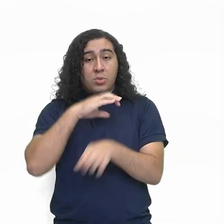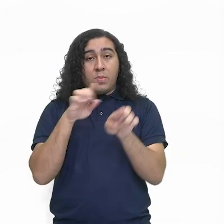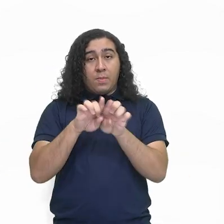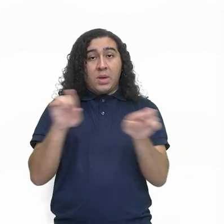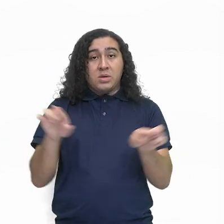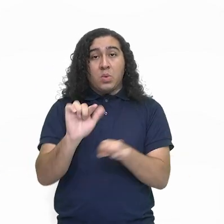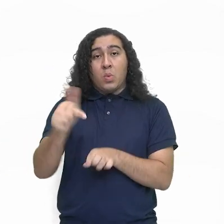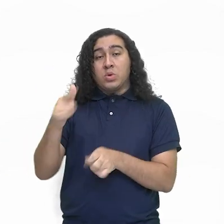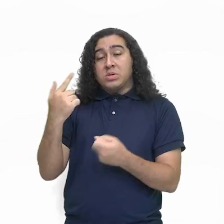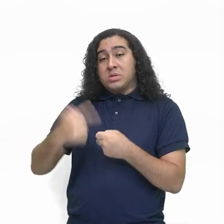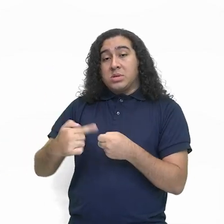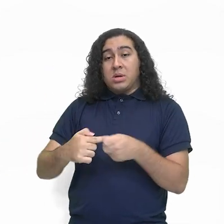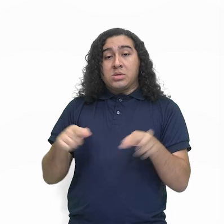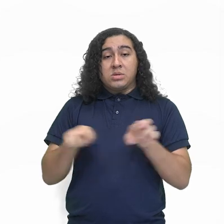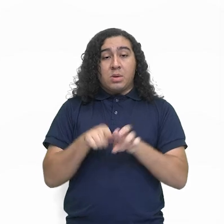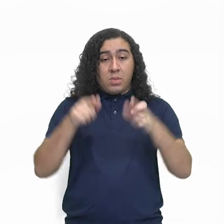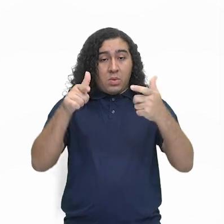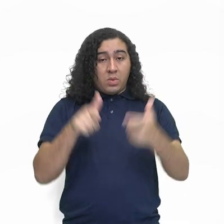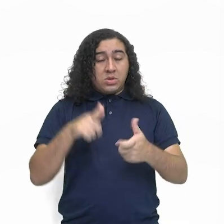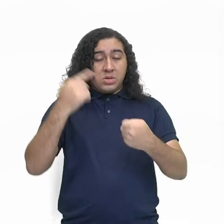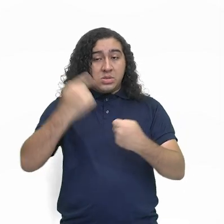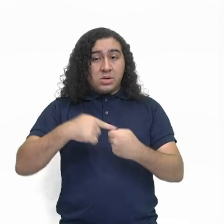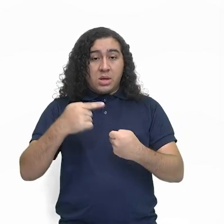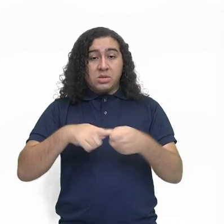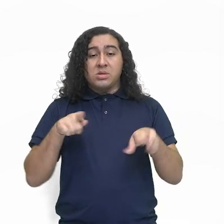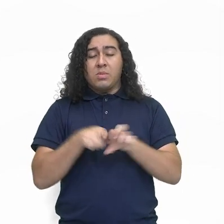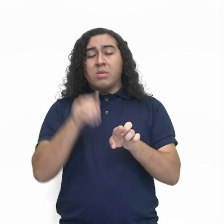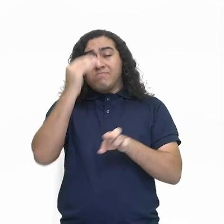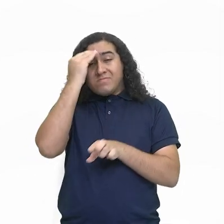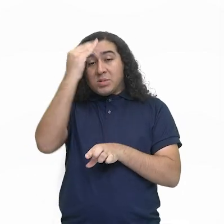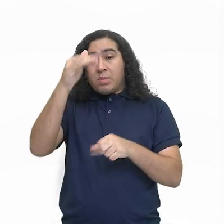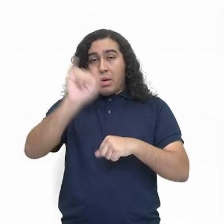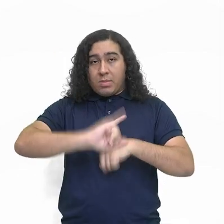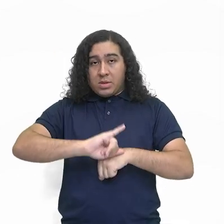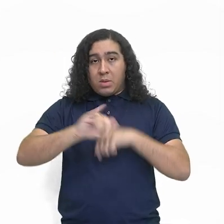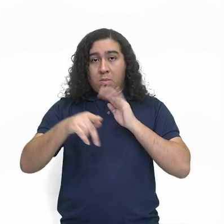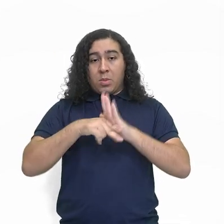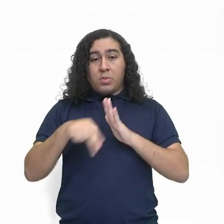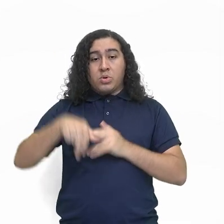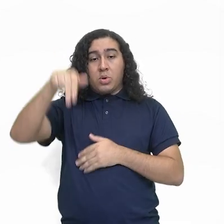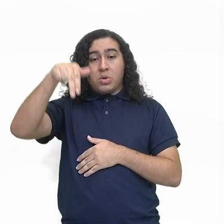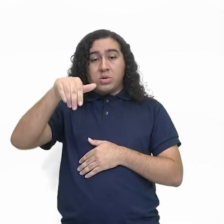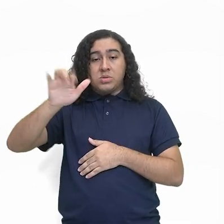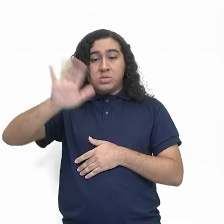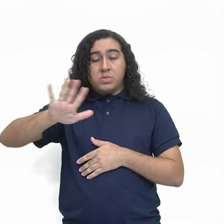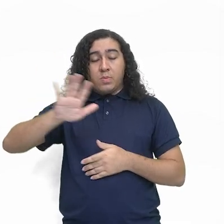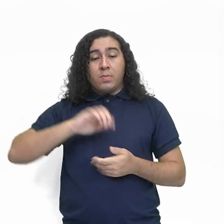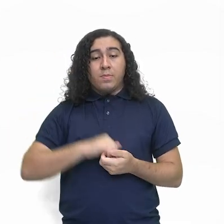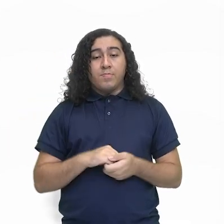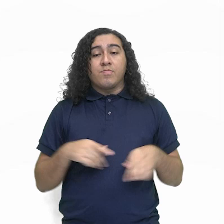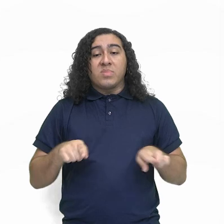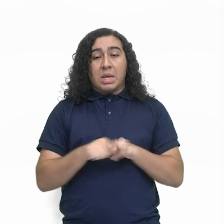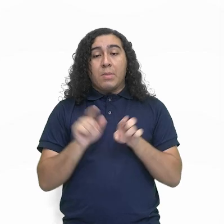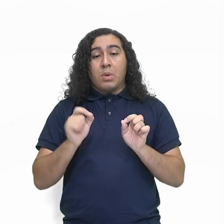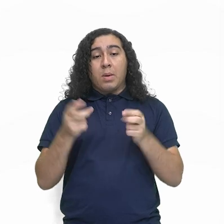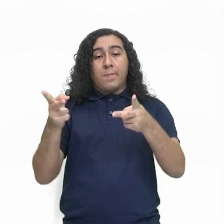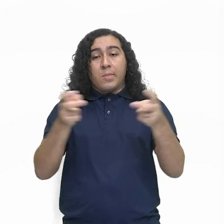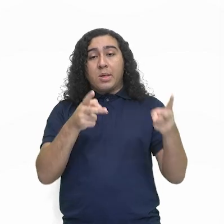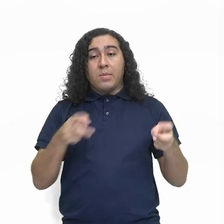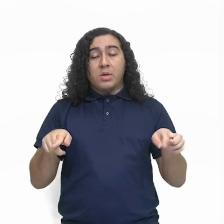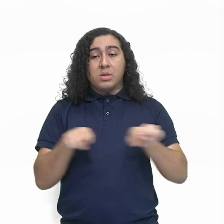outras cidades, inclusive, né, em cidades, principalmente as capitais da região norte, né, isso também tem sido